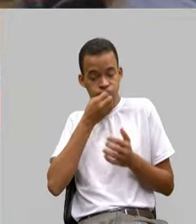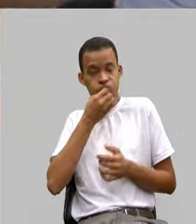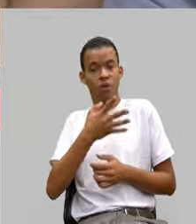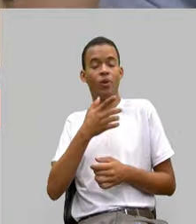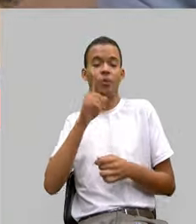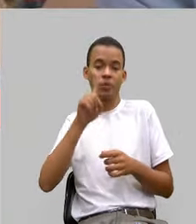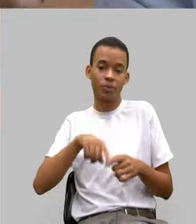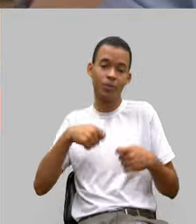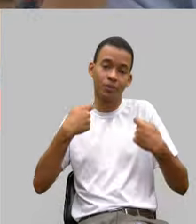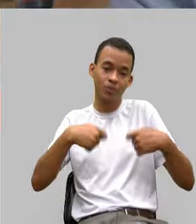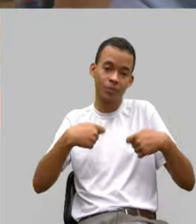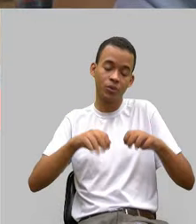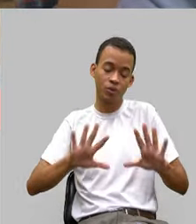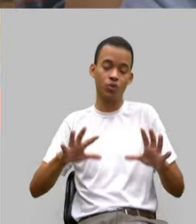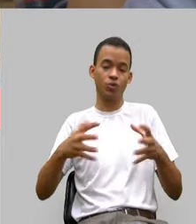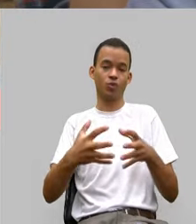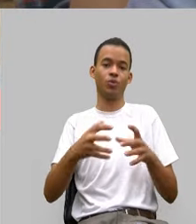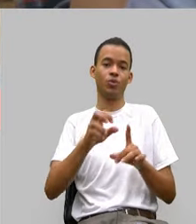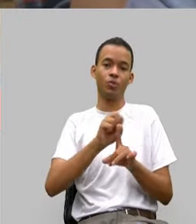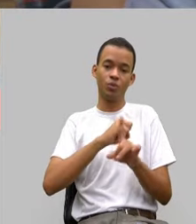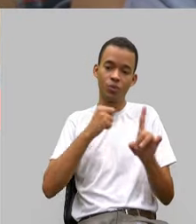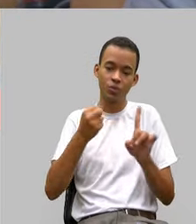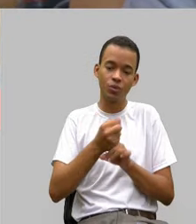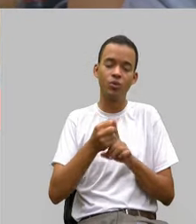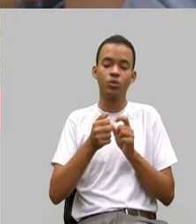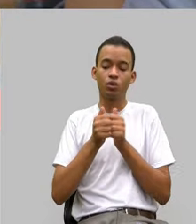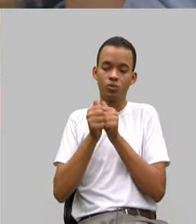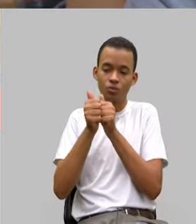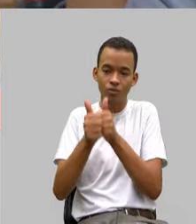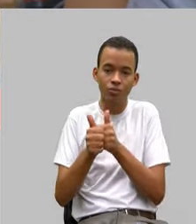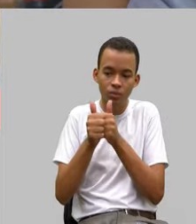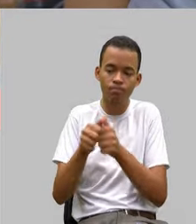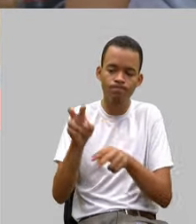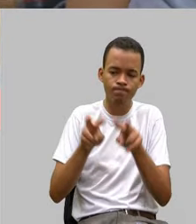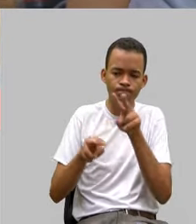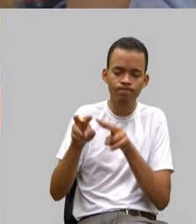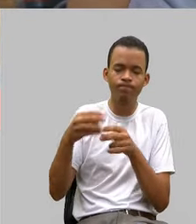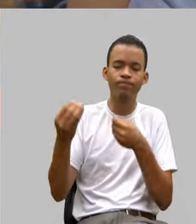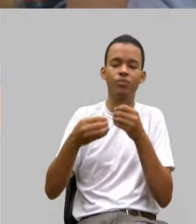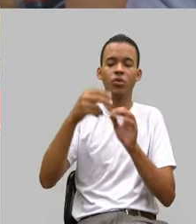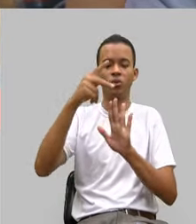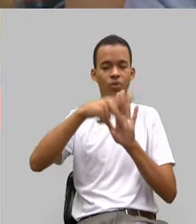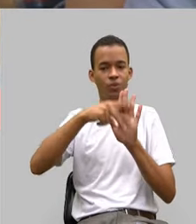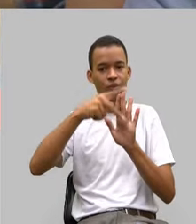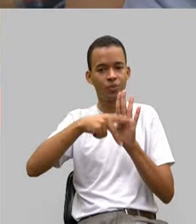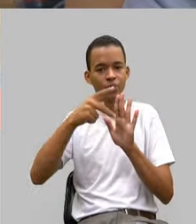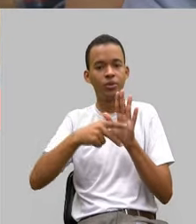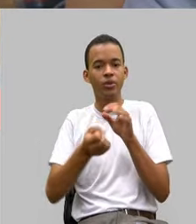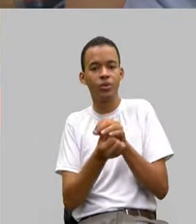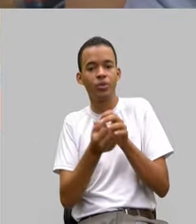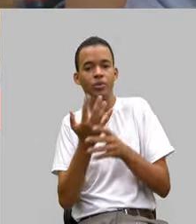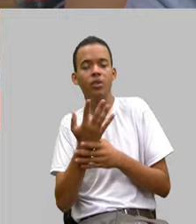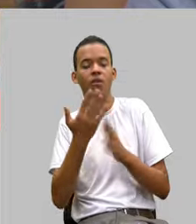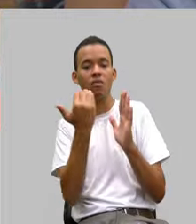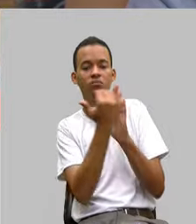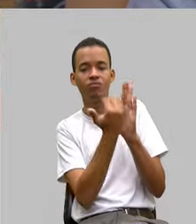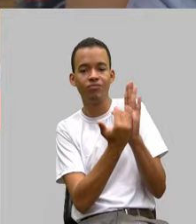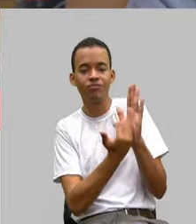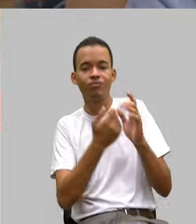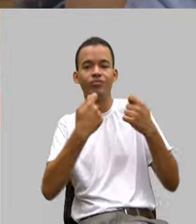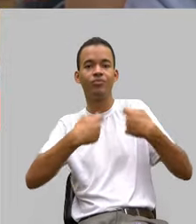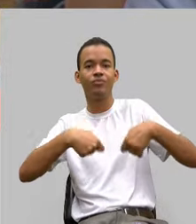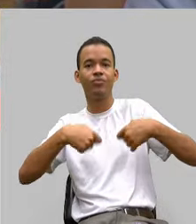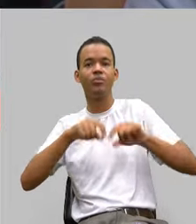O parlamento precisa dizer das suas pautas e das suas necessidades e a gente precisa compreender isso e trabalhar